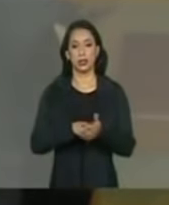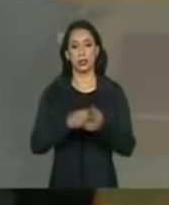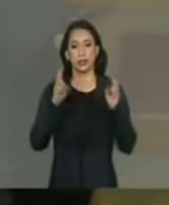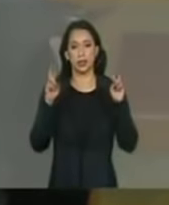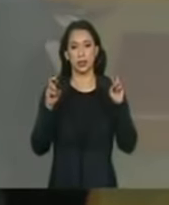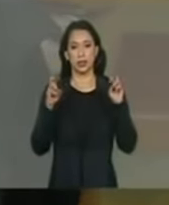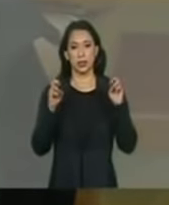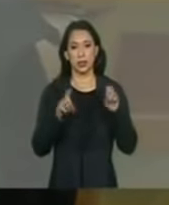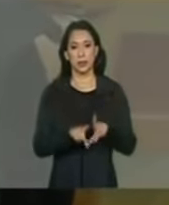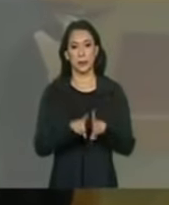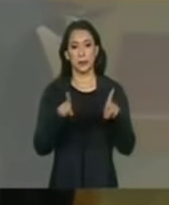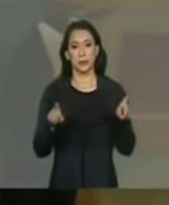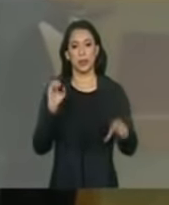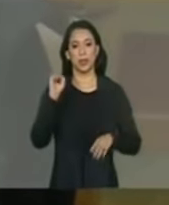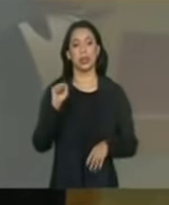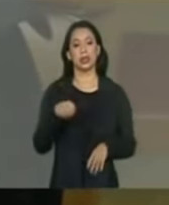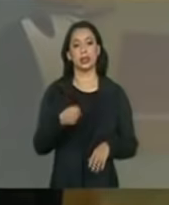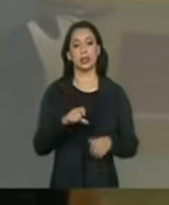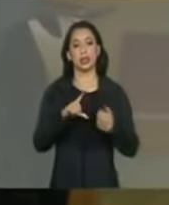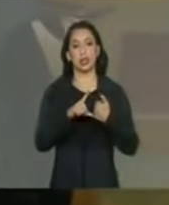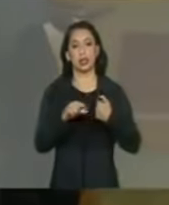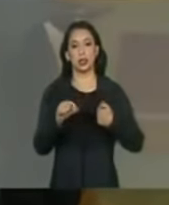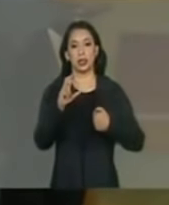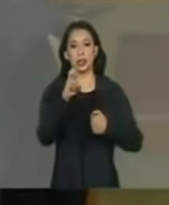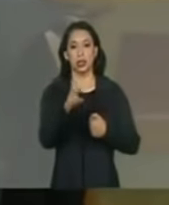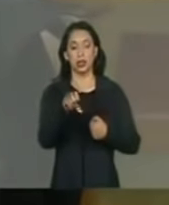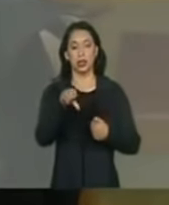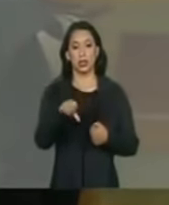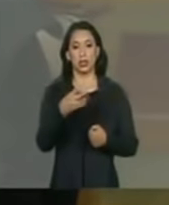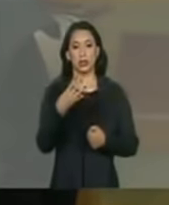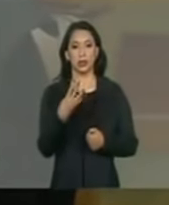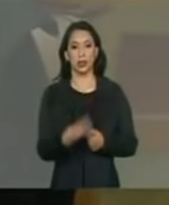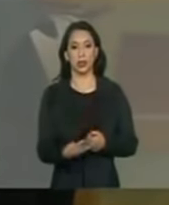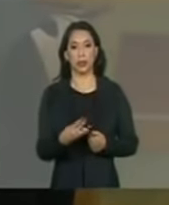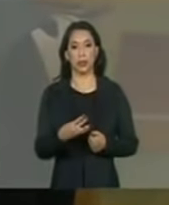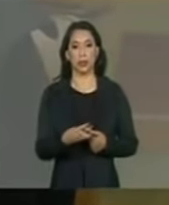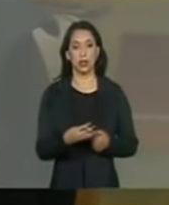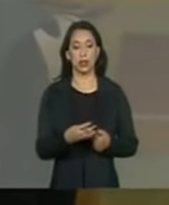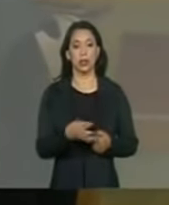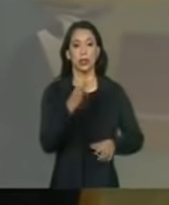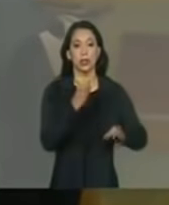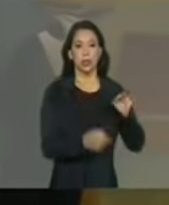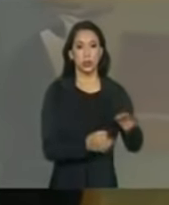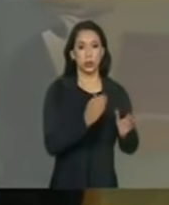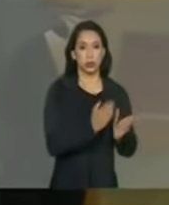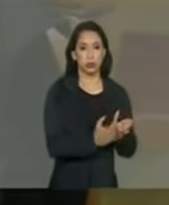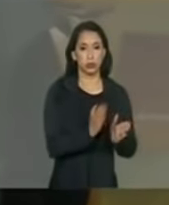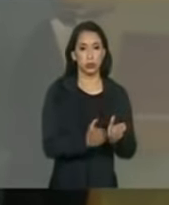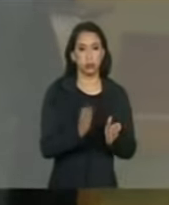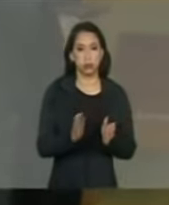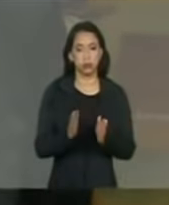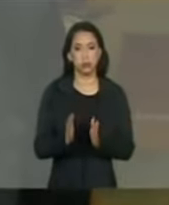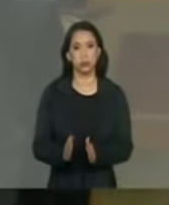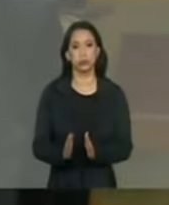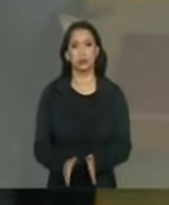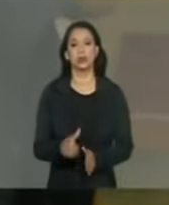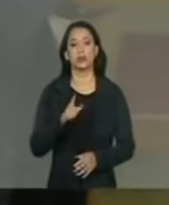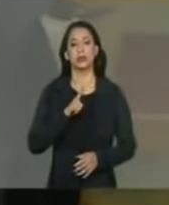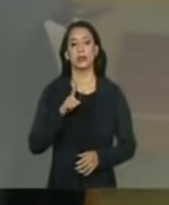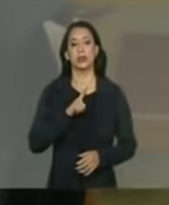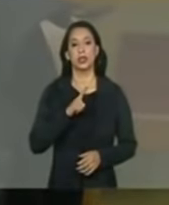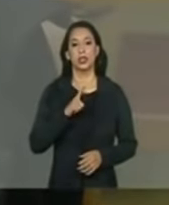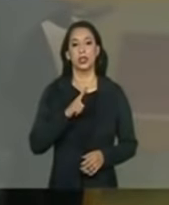artigo 594 carta de guia transitando em julgado a sentença que impuser pena privativa